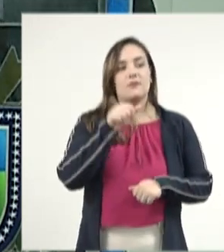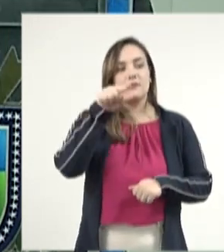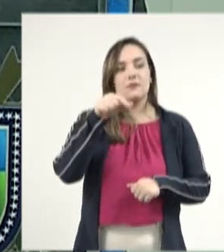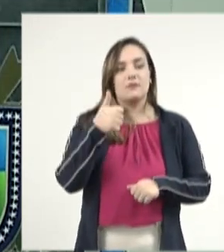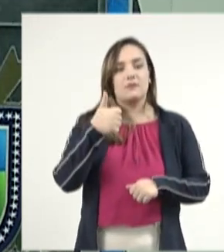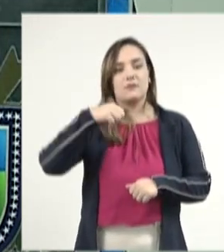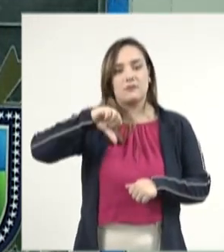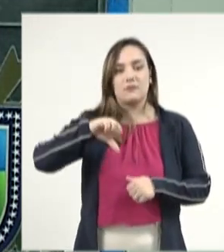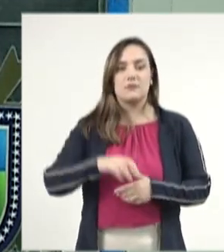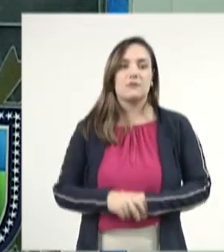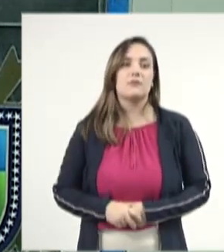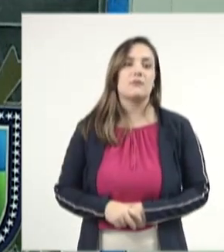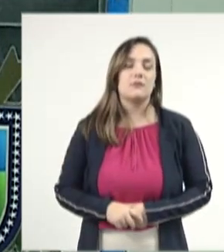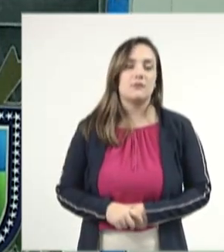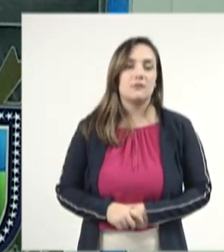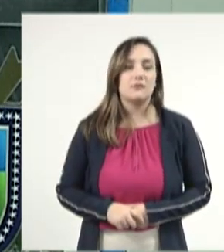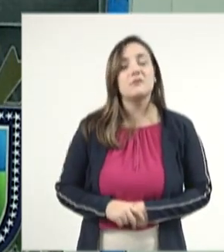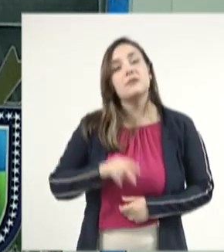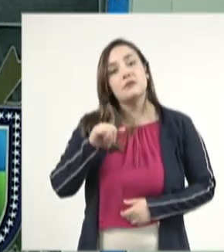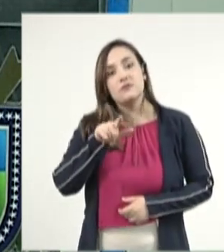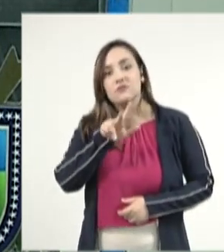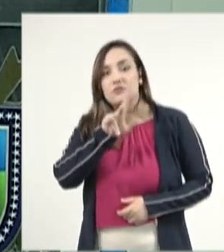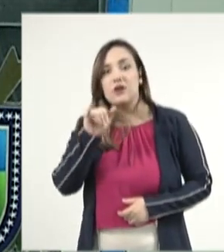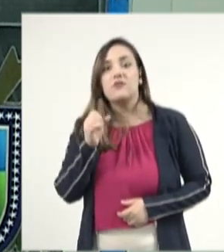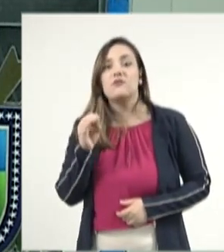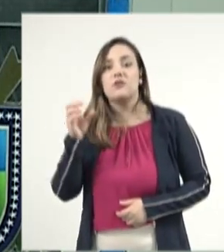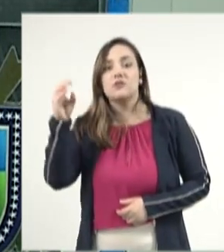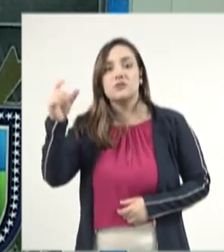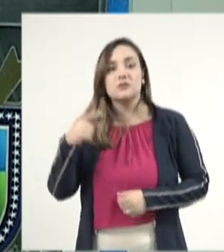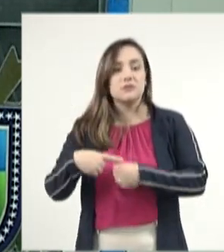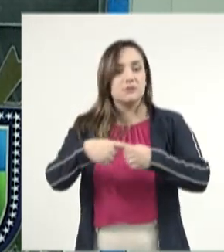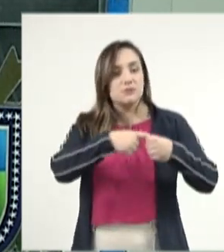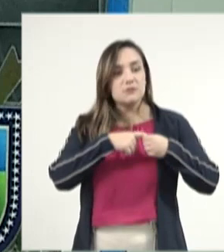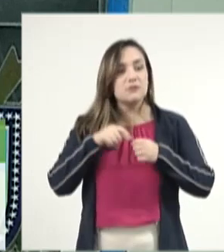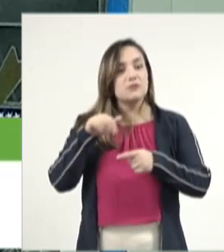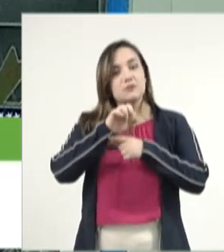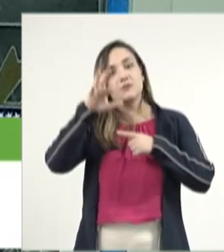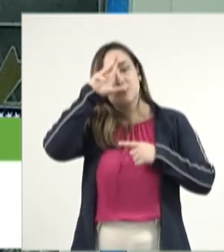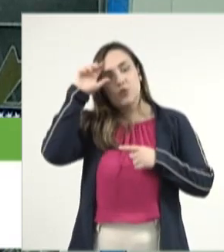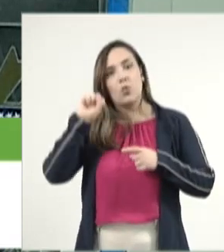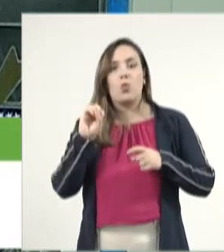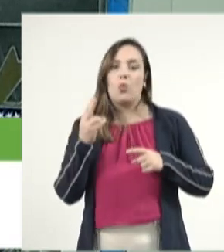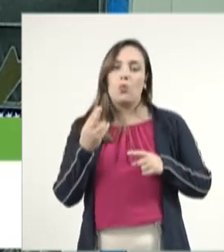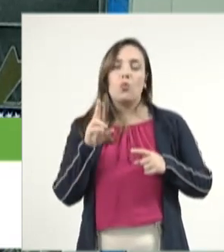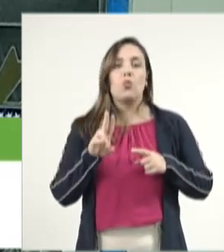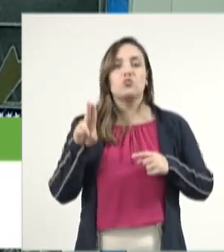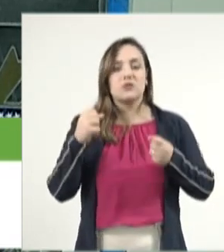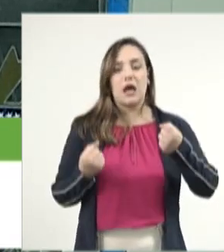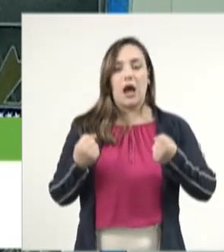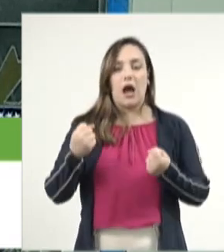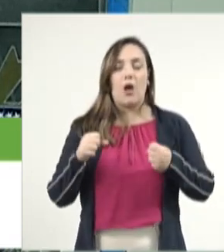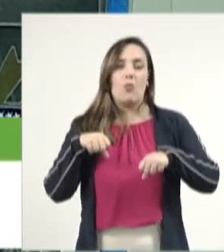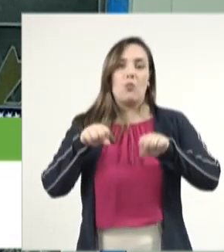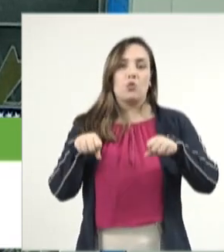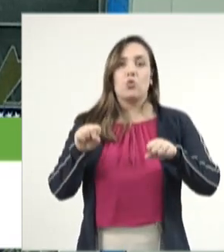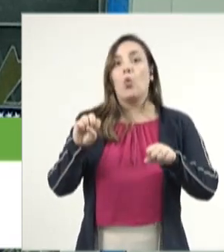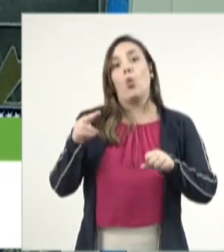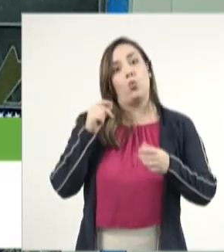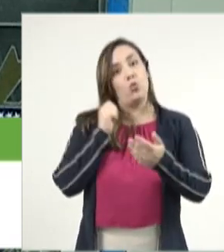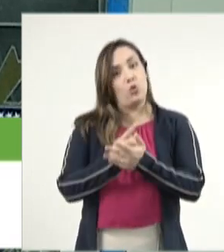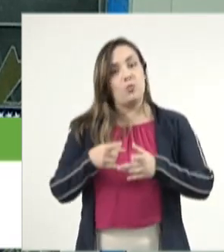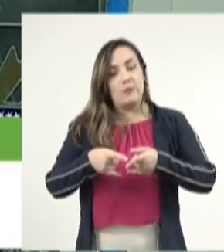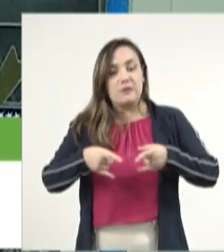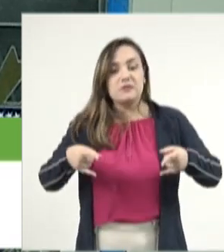11h19. Bom, aqui quem vai viajar entre os municípios de Mato Grosso do Sul, ou viaja por meios próprios, carro, moto, ou viaja comprando